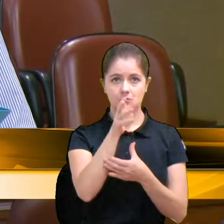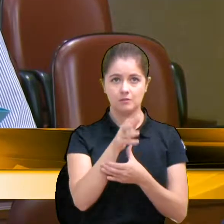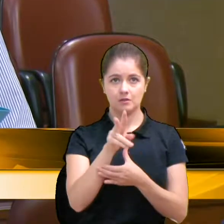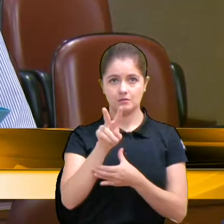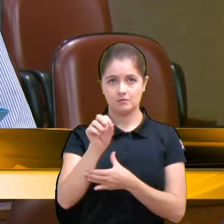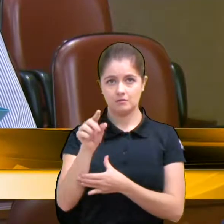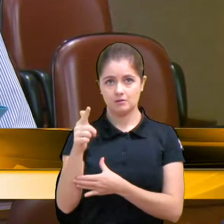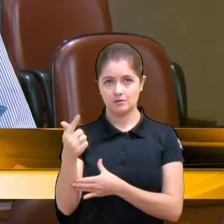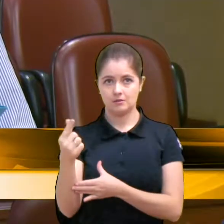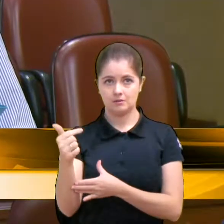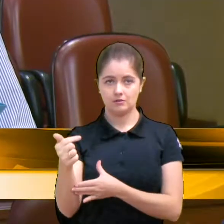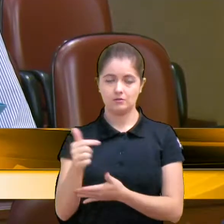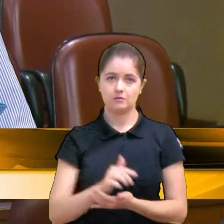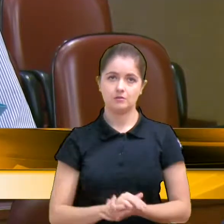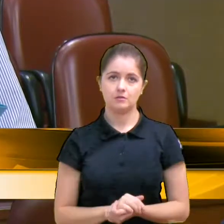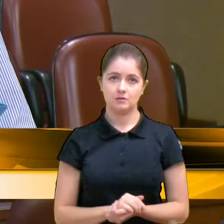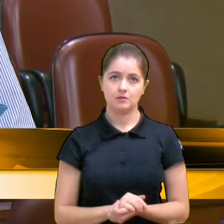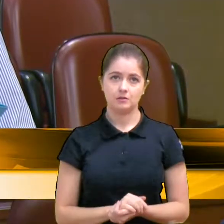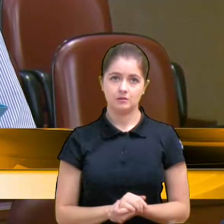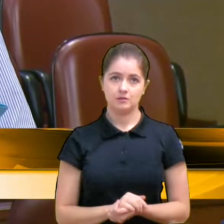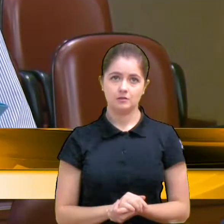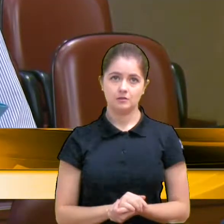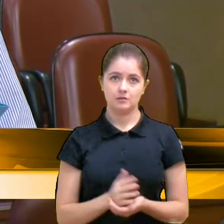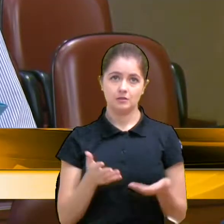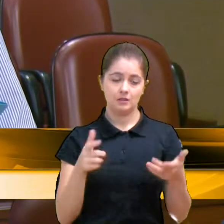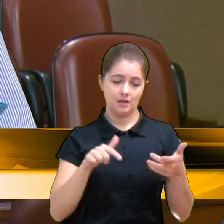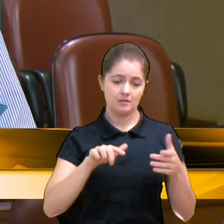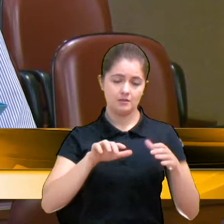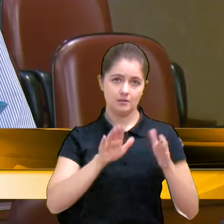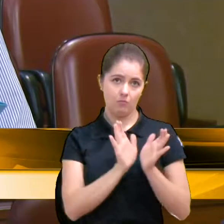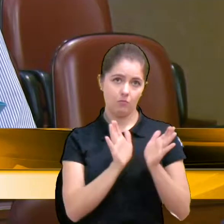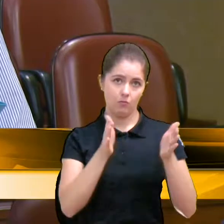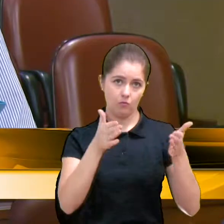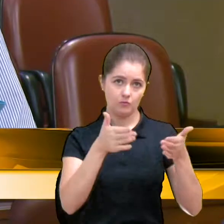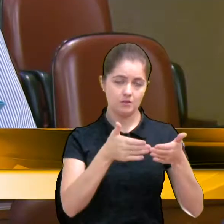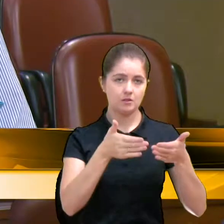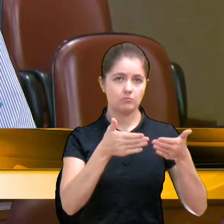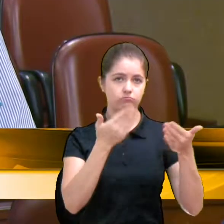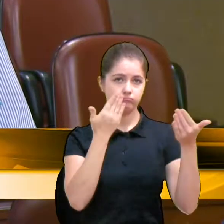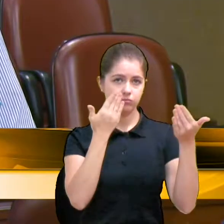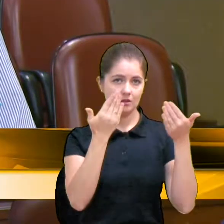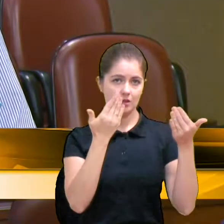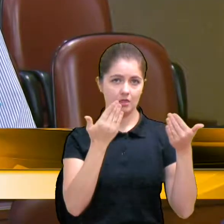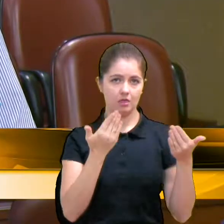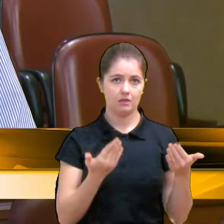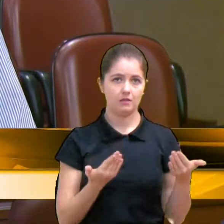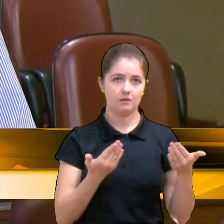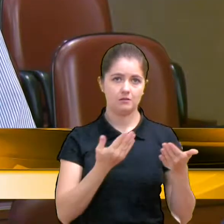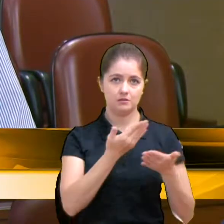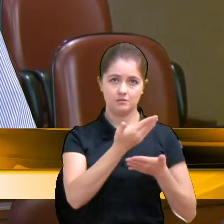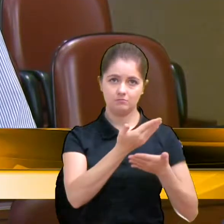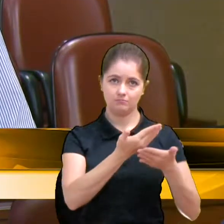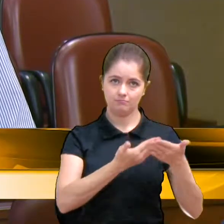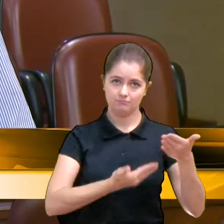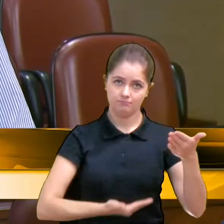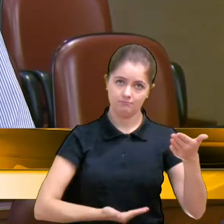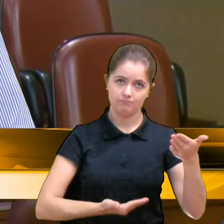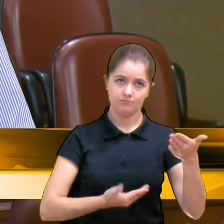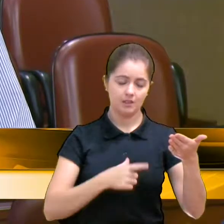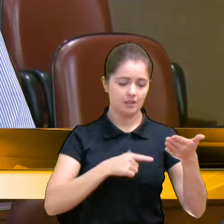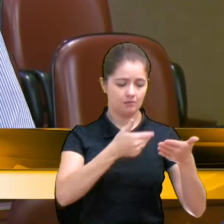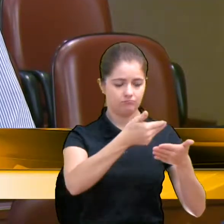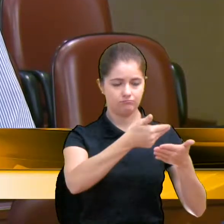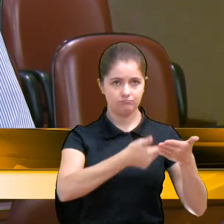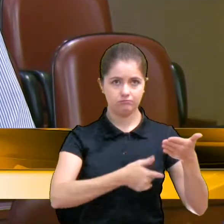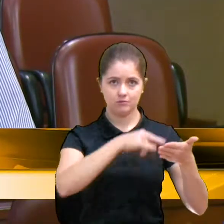Recebe esta Comissão de Constituição, Justiça e Legislação para análise e emissão de parecer o projeto de resolução acima descrito, de autoria da